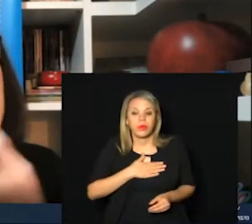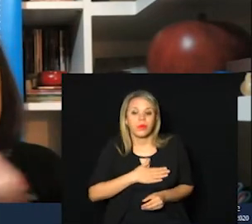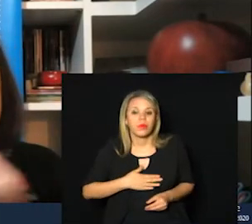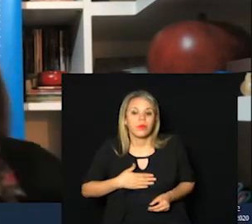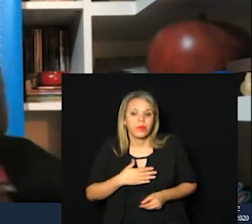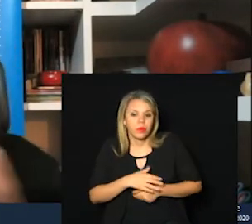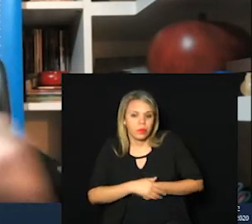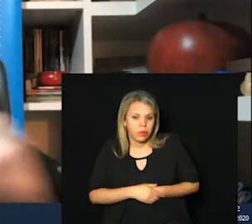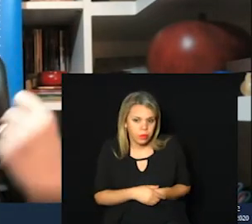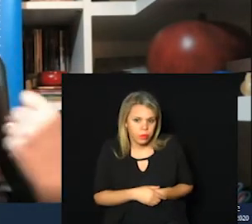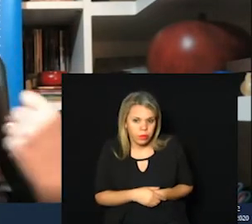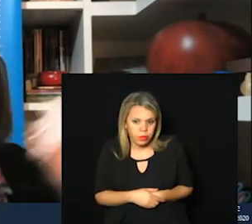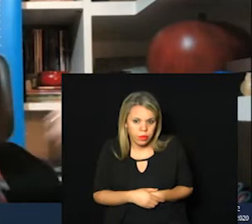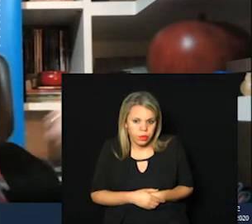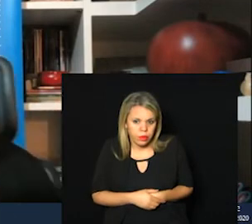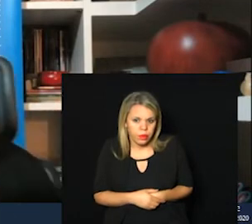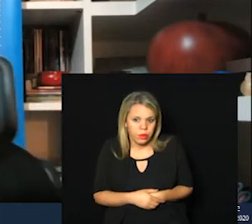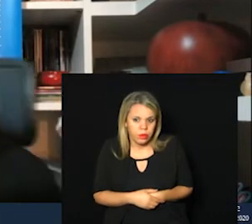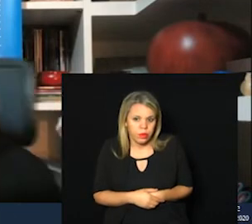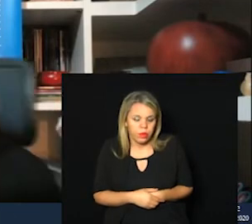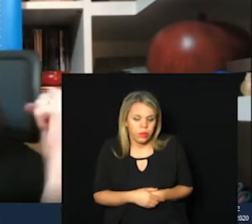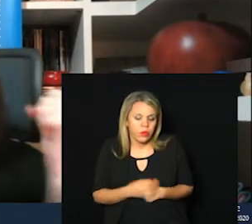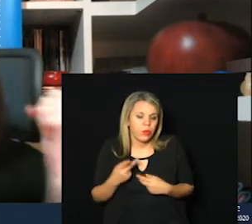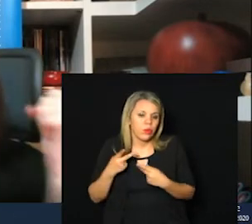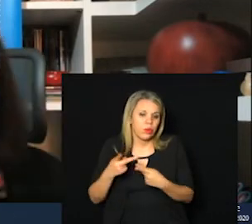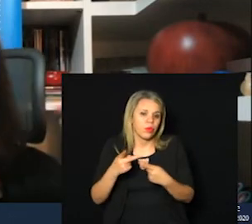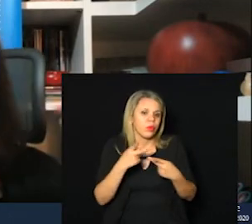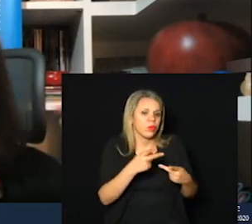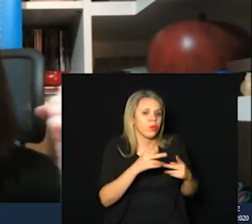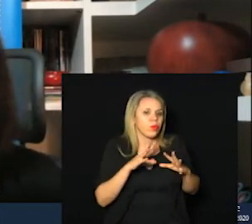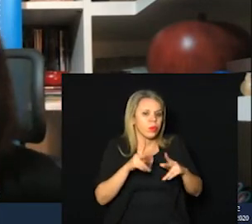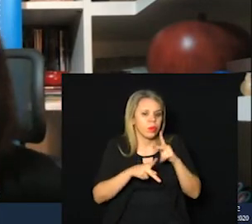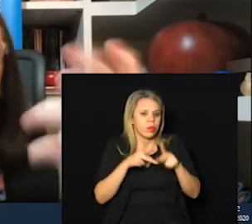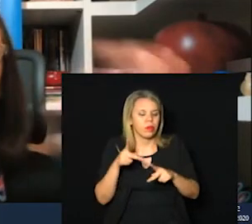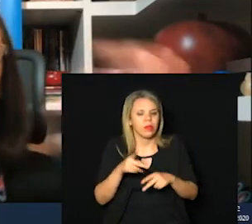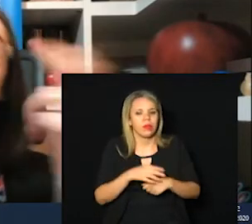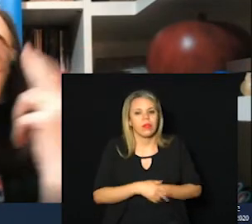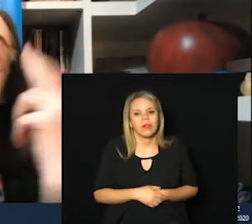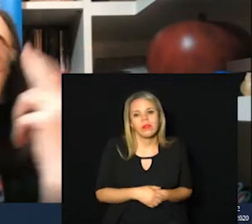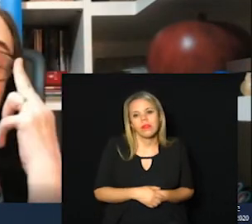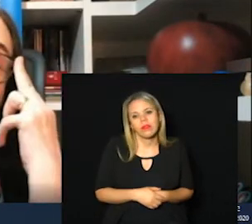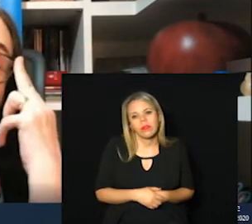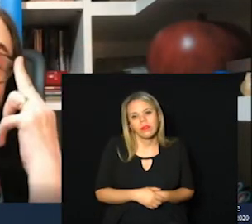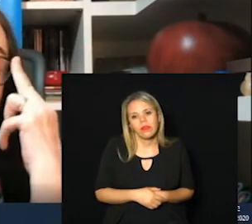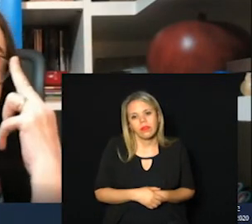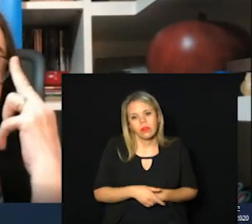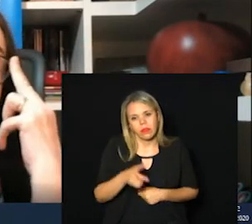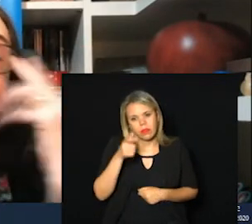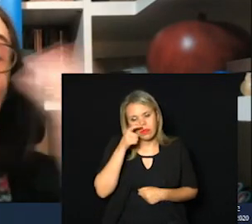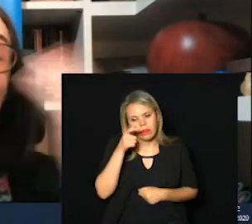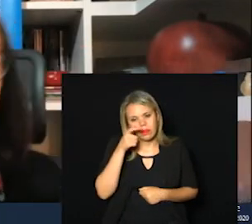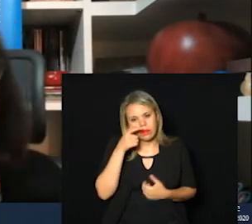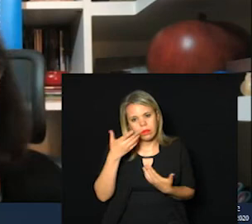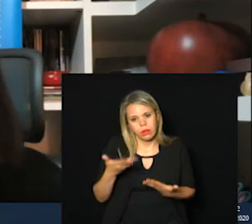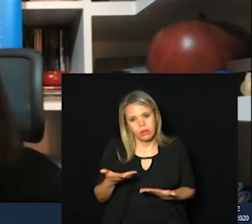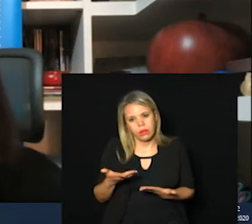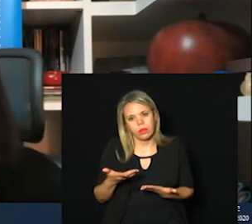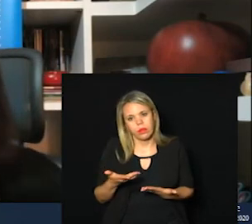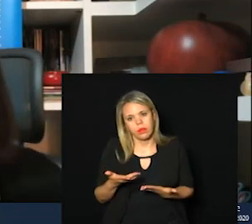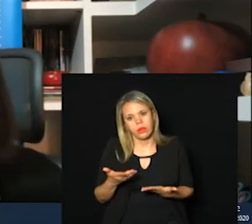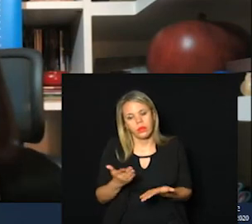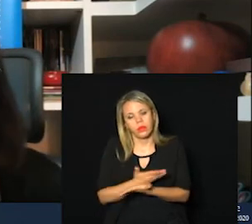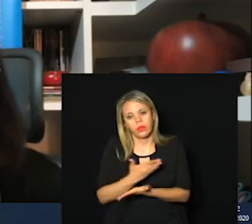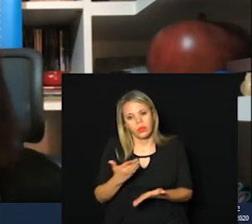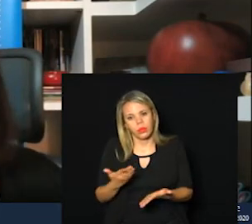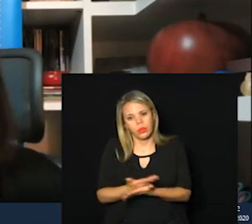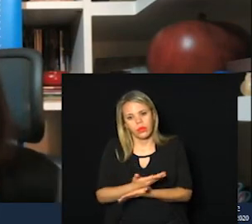dessa... eu convido, né, todos que nos assistem a buscar o livro, ele vai